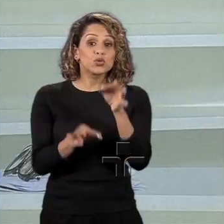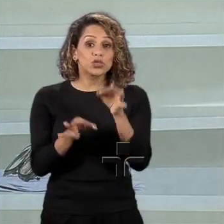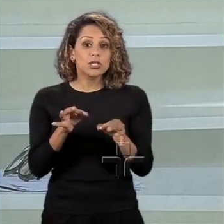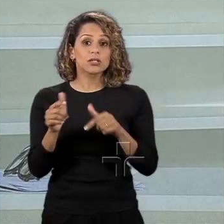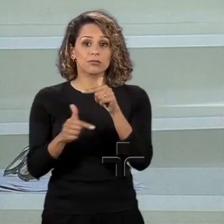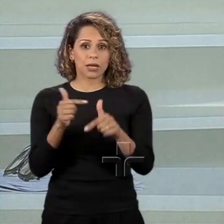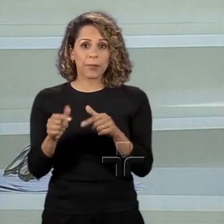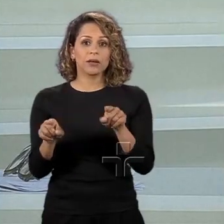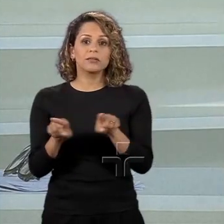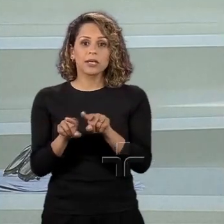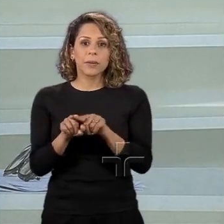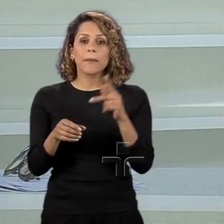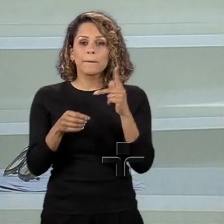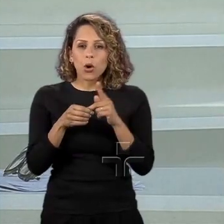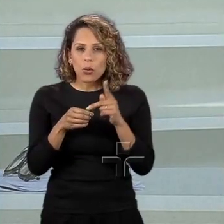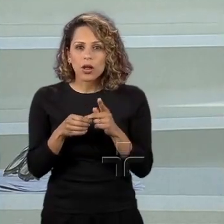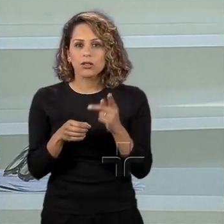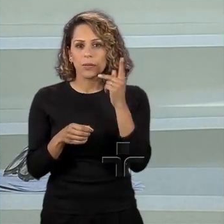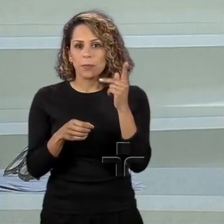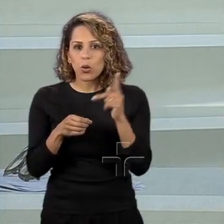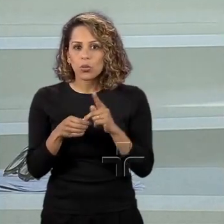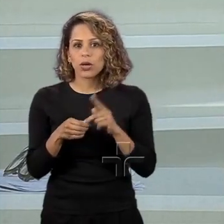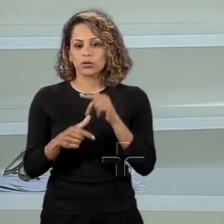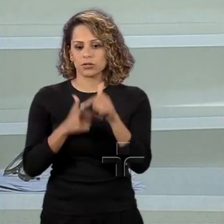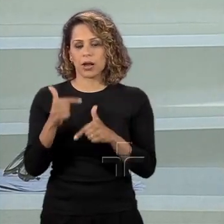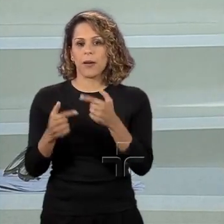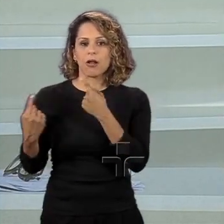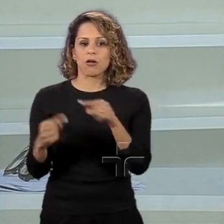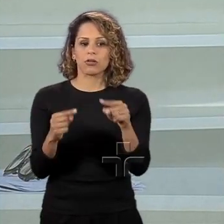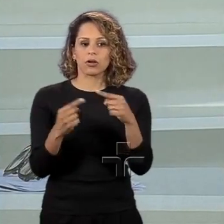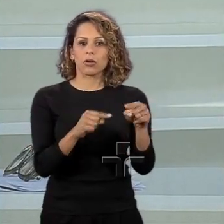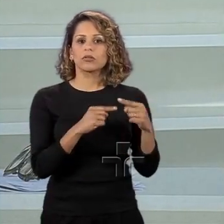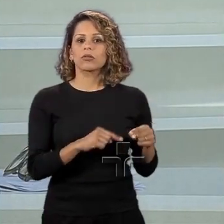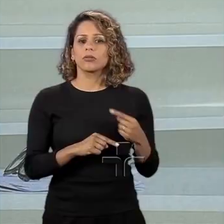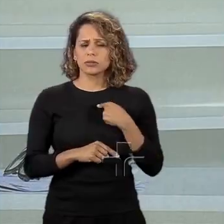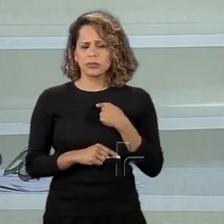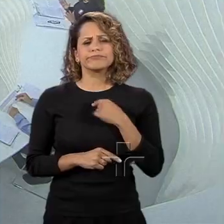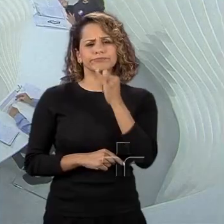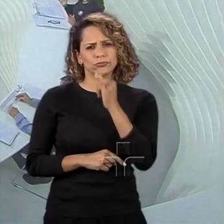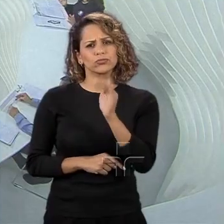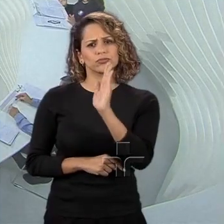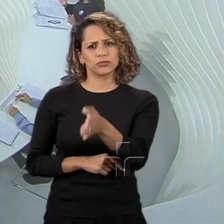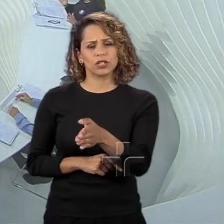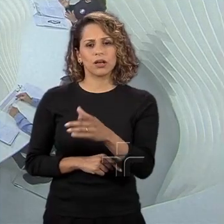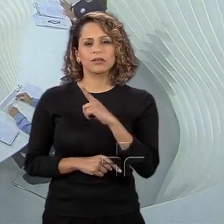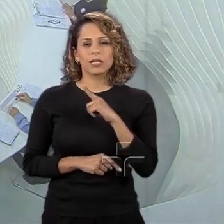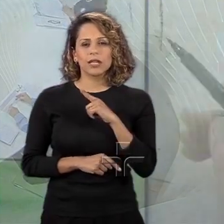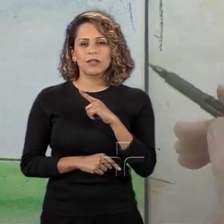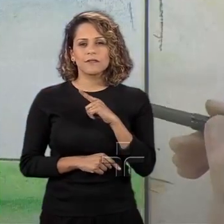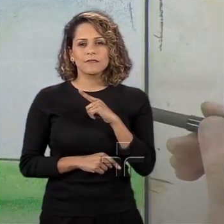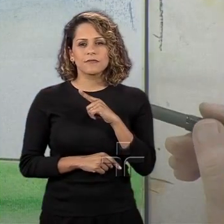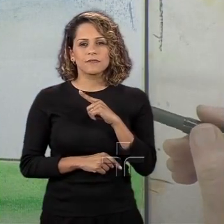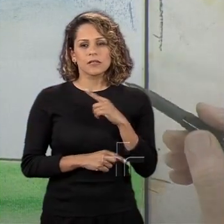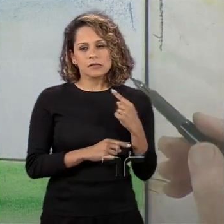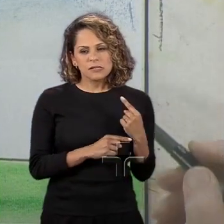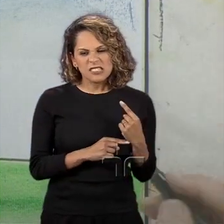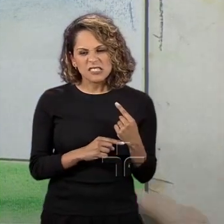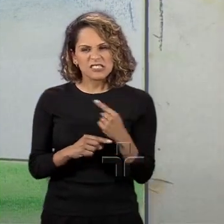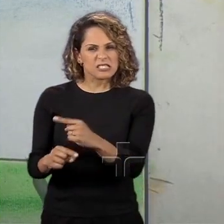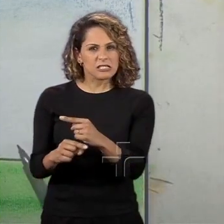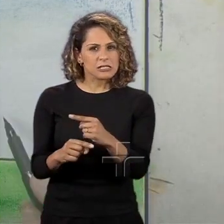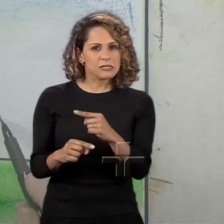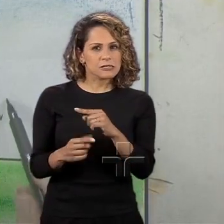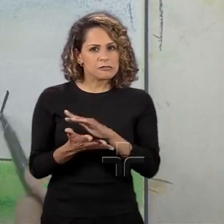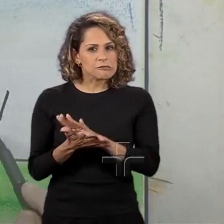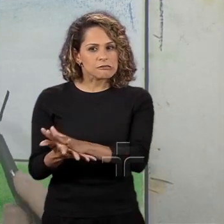toda a franqueza, olhando olho no olho na época da reforma. Eles pesaram tanto a mão e fizeram tanto conflito